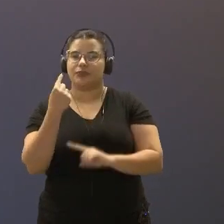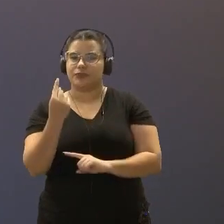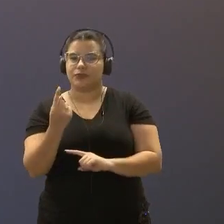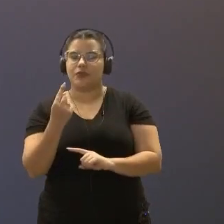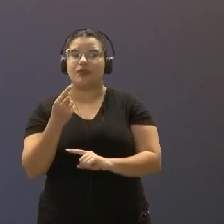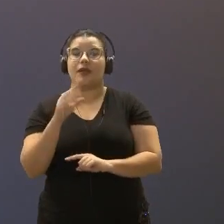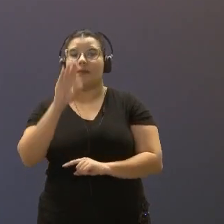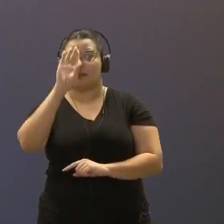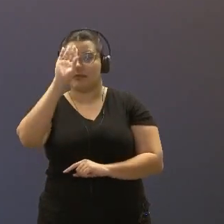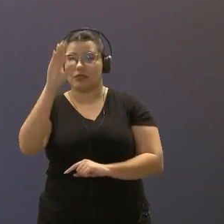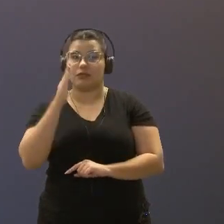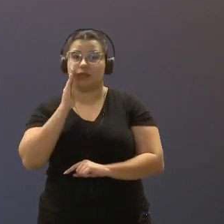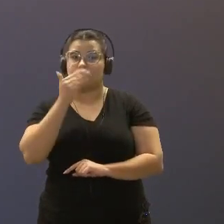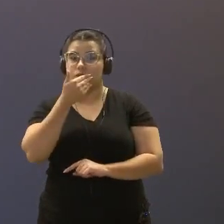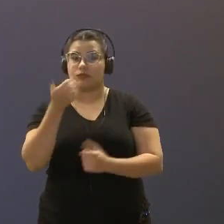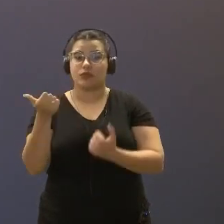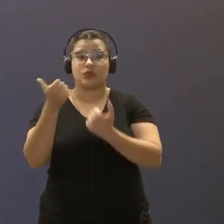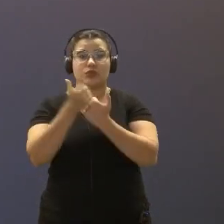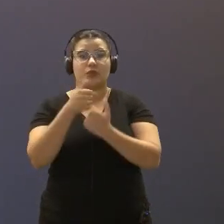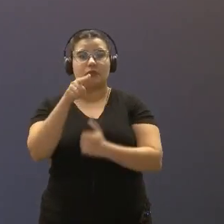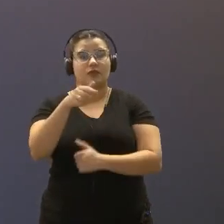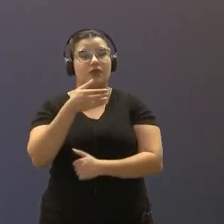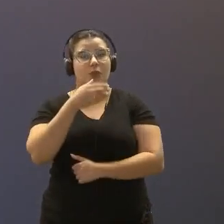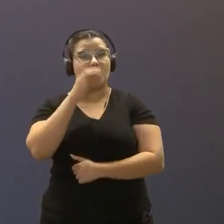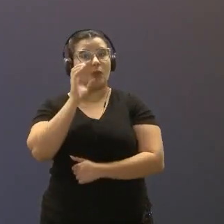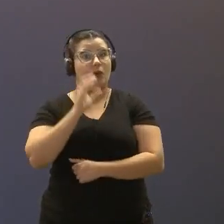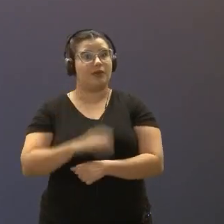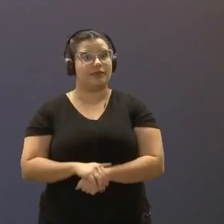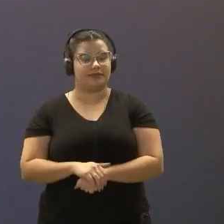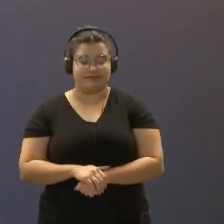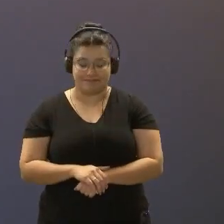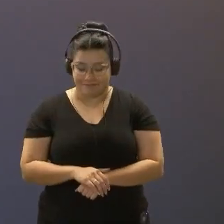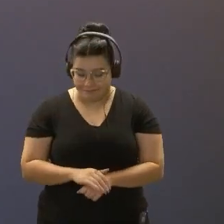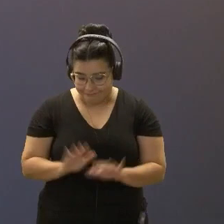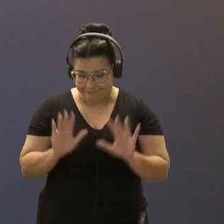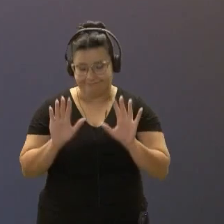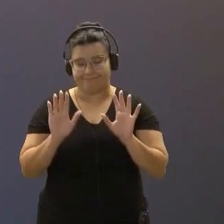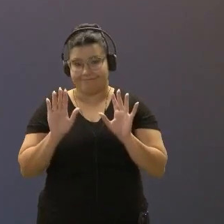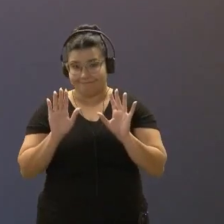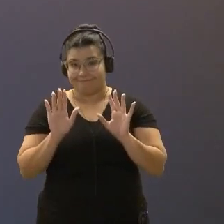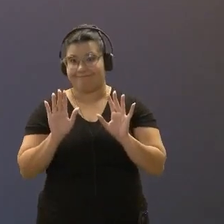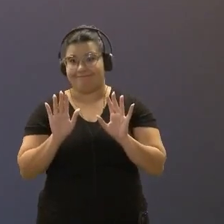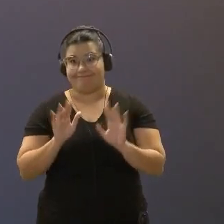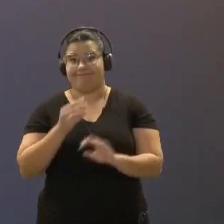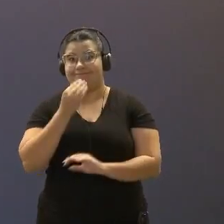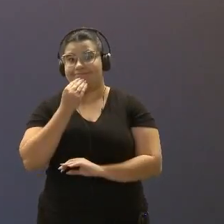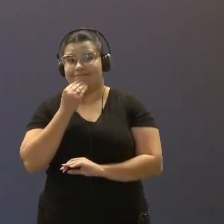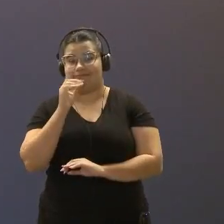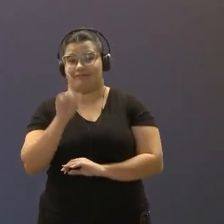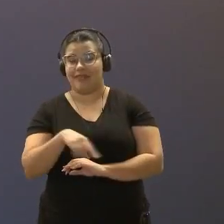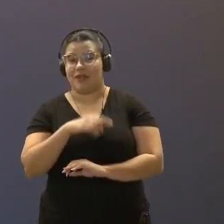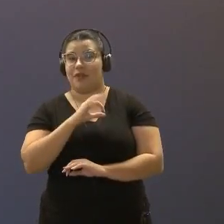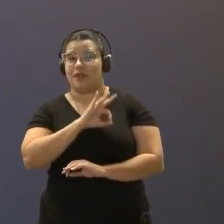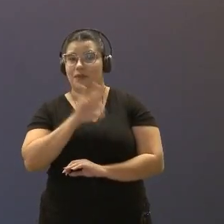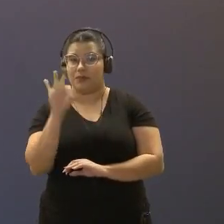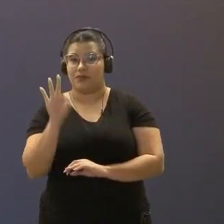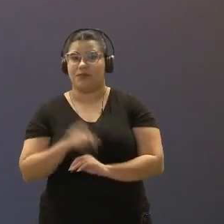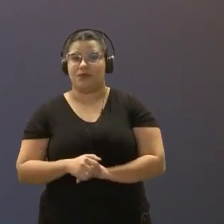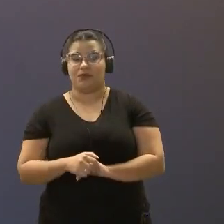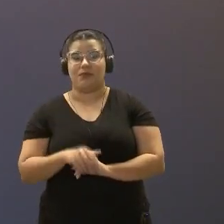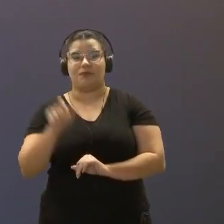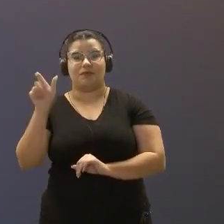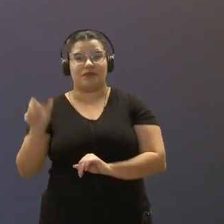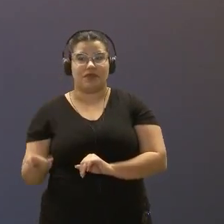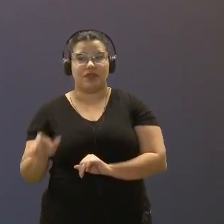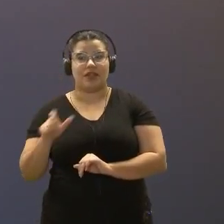no jejum e substituição pelo Nutren Control. É uma oportunidade fantástica, né? O paciente